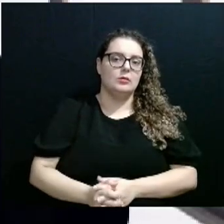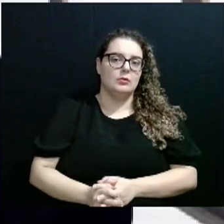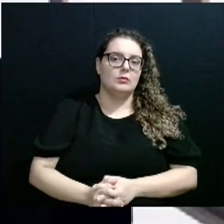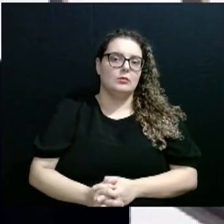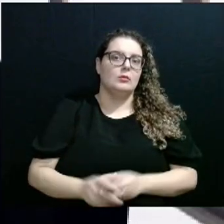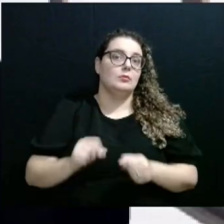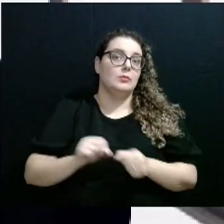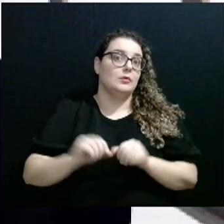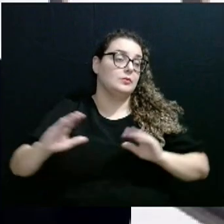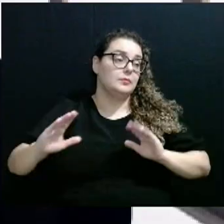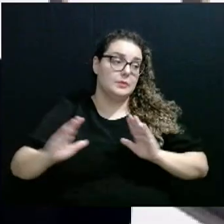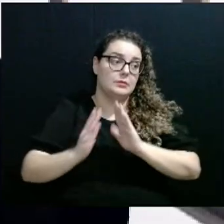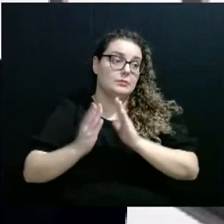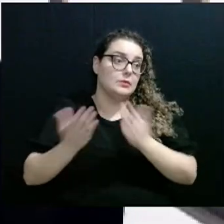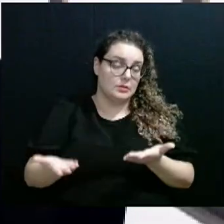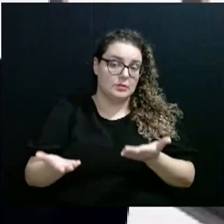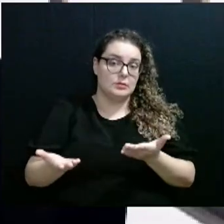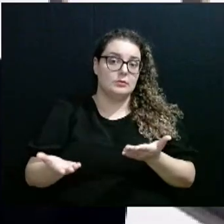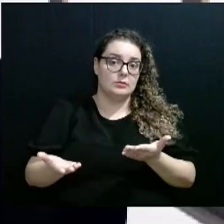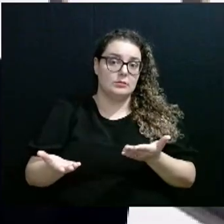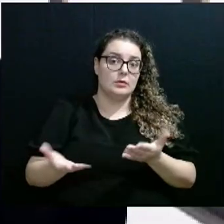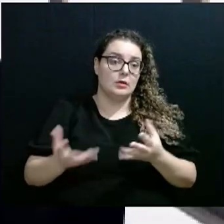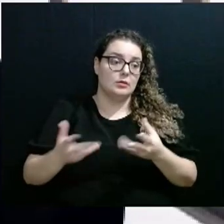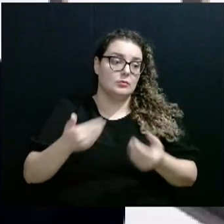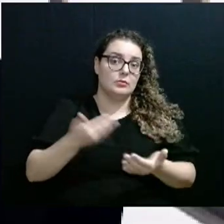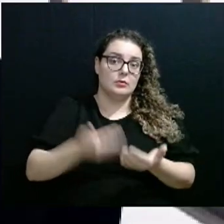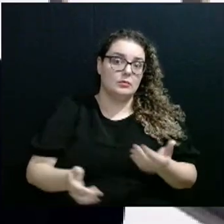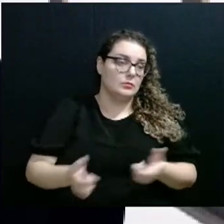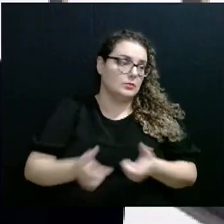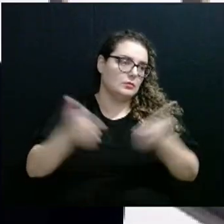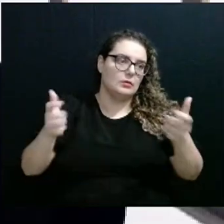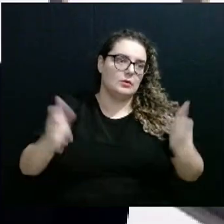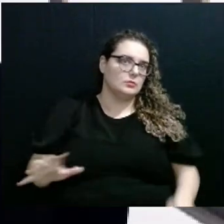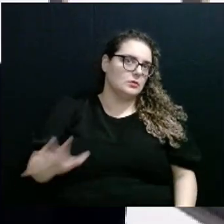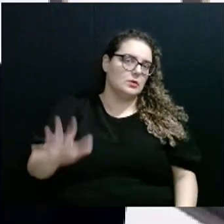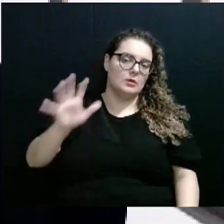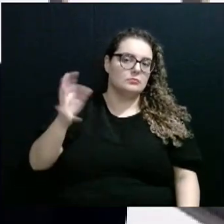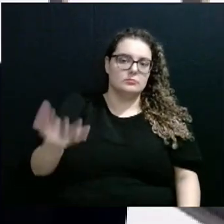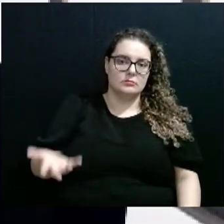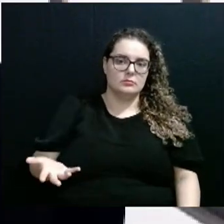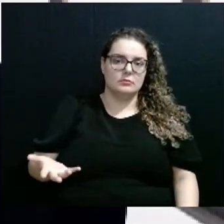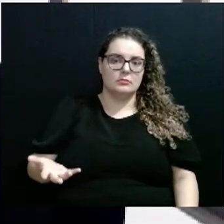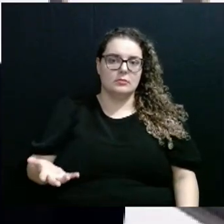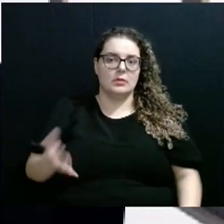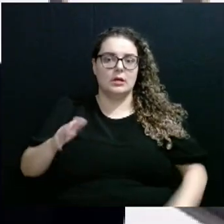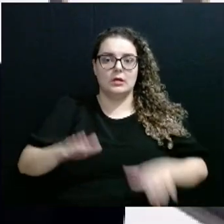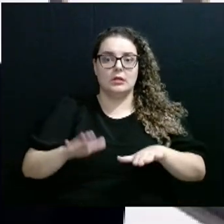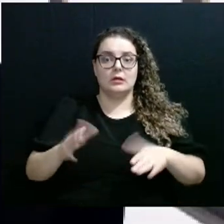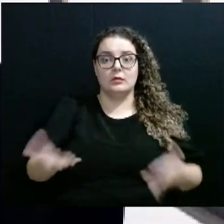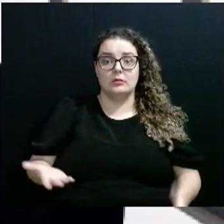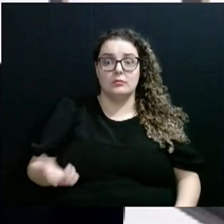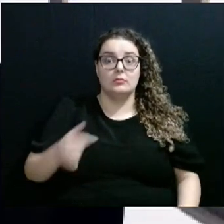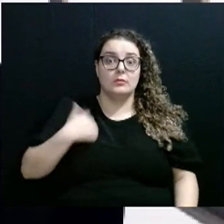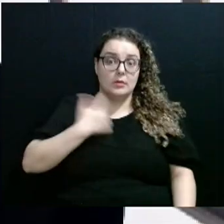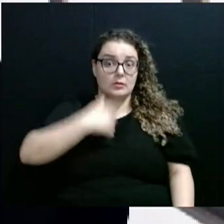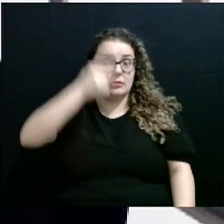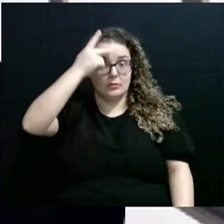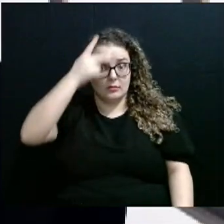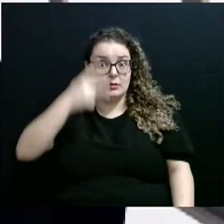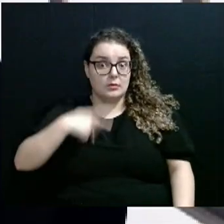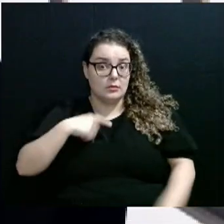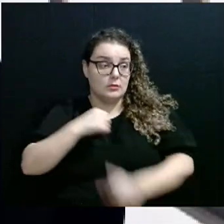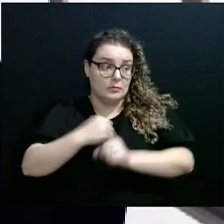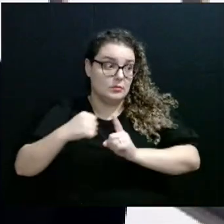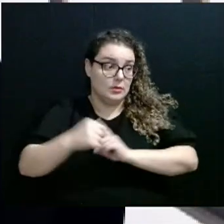que vai ficar para trás. Isso vai aumentar tudo, né? Talvez aumente até para nós mesmos, né? Para a própria sociedade,